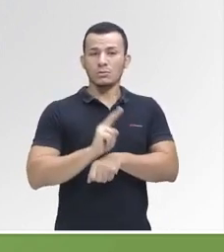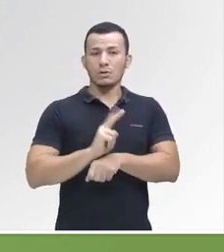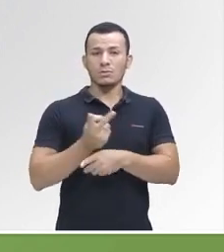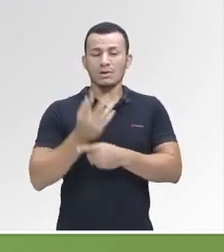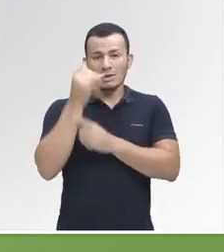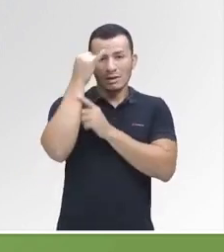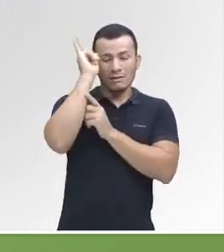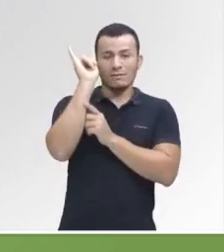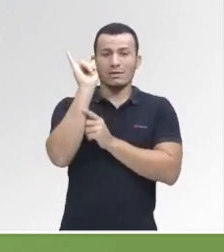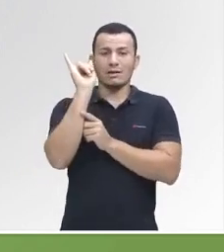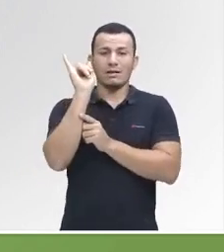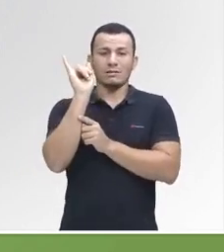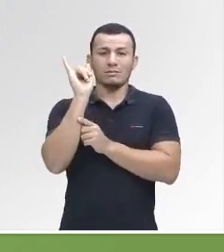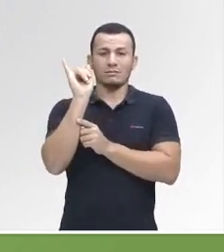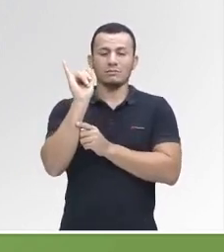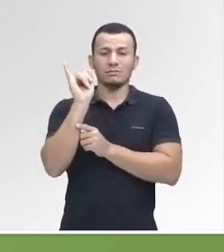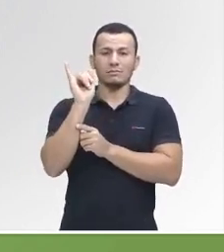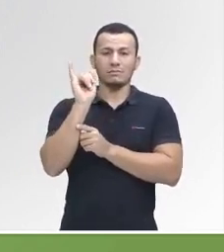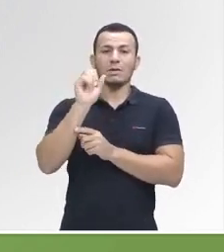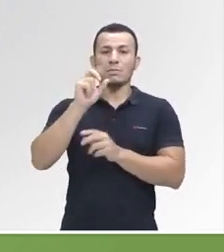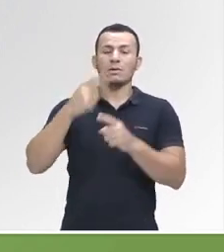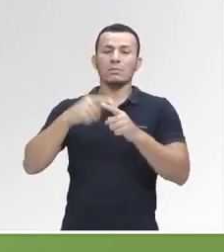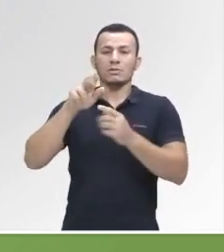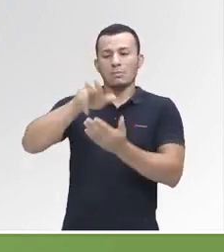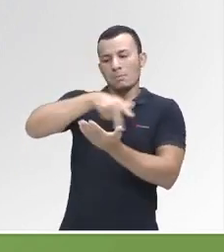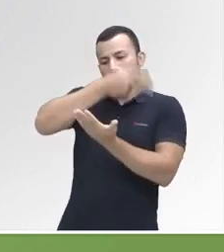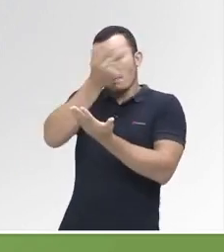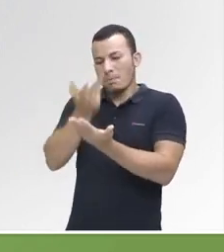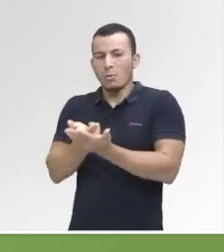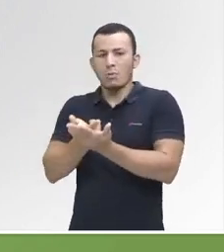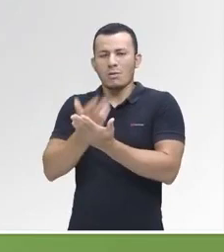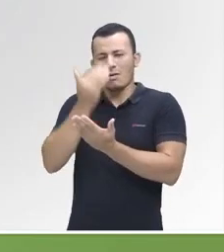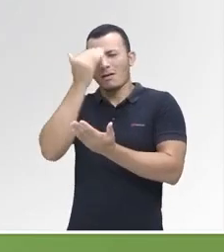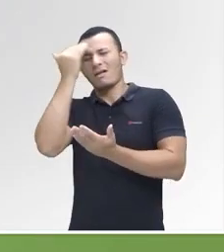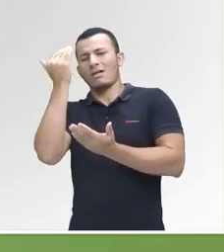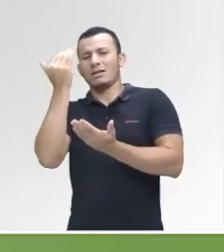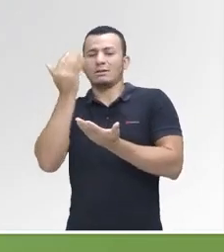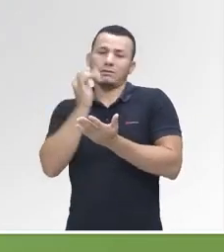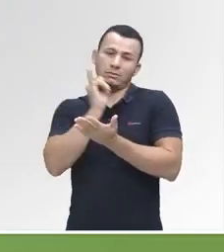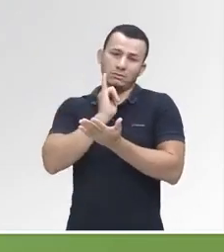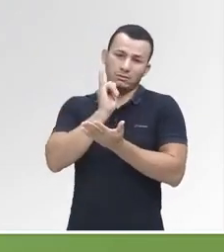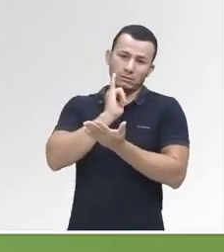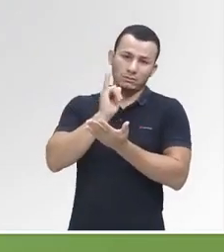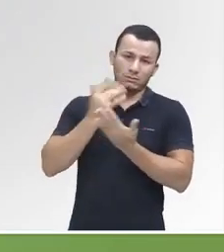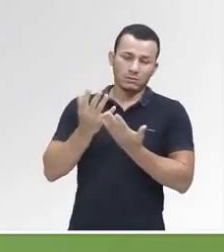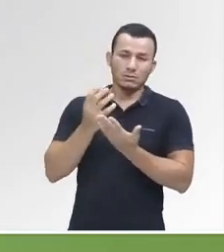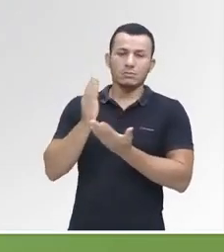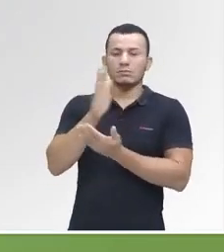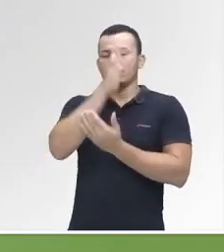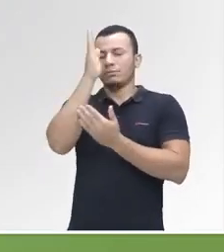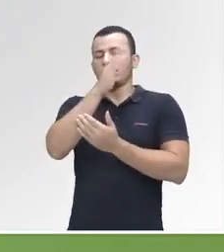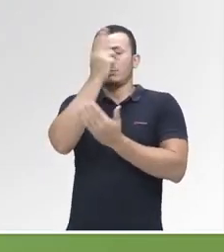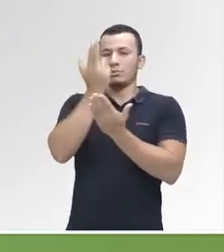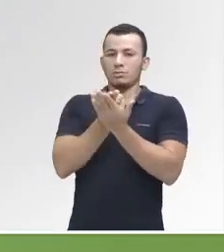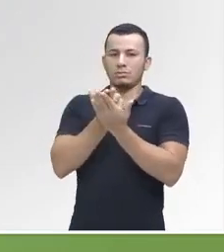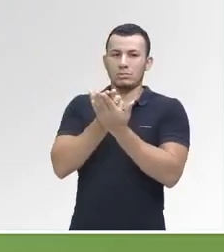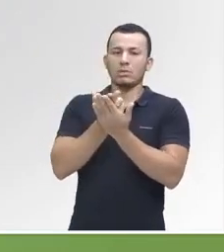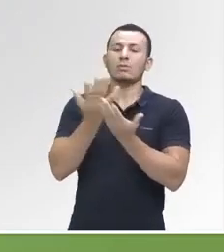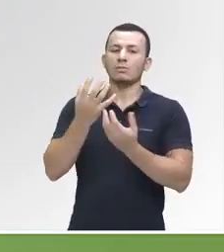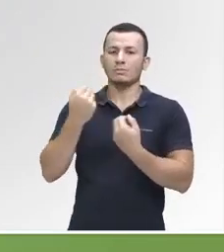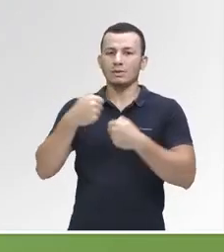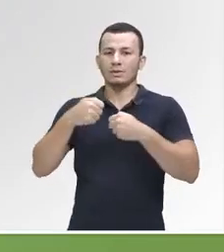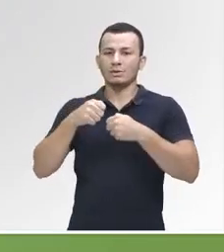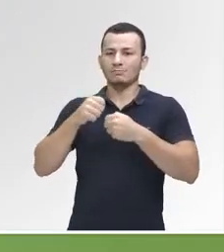machuque ao desmaiar, como você pode ver na imagem. Se a pessoa tiver sensação de desmaio, você já prepara ela para que ela